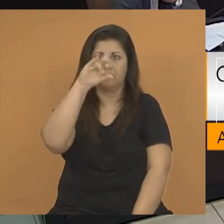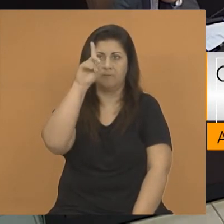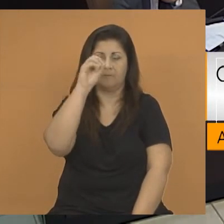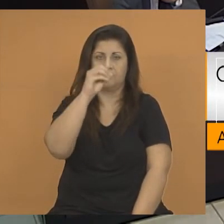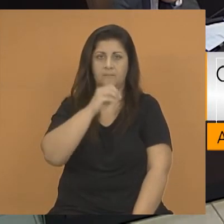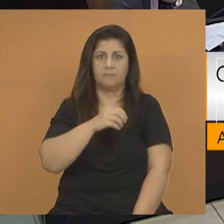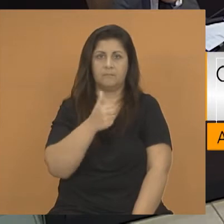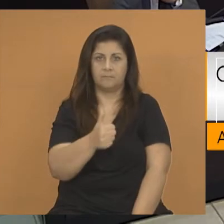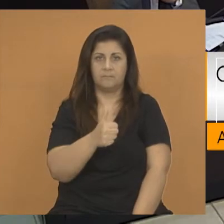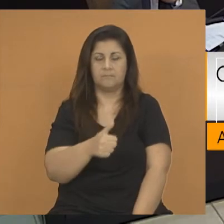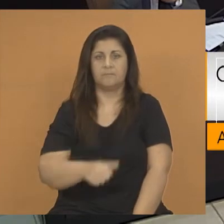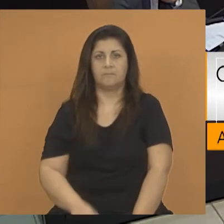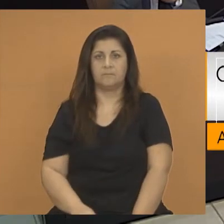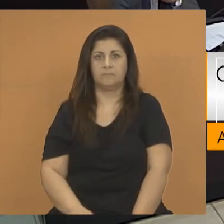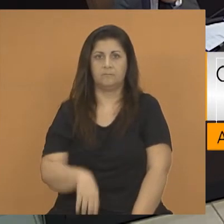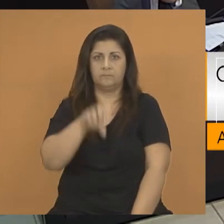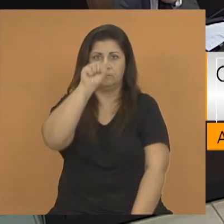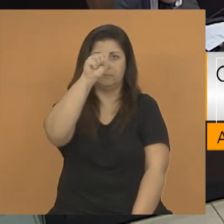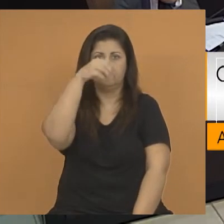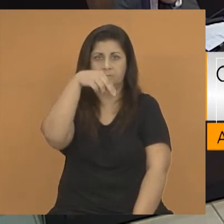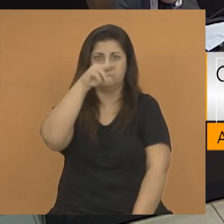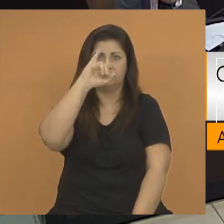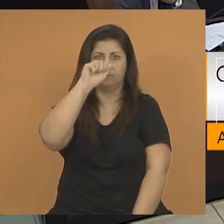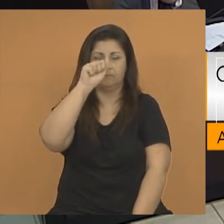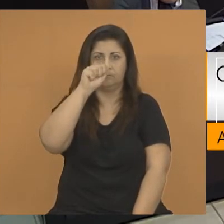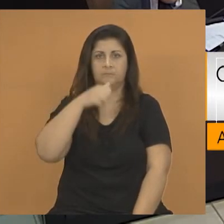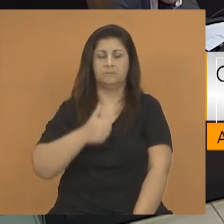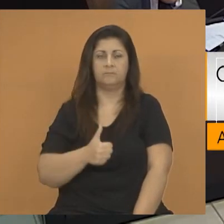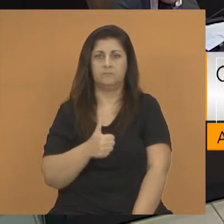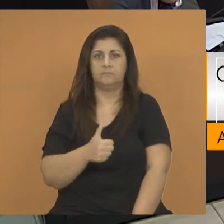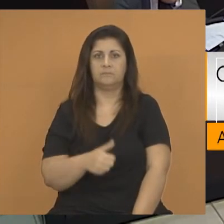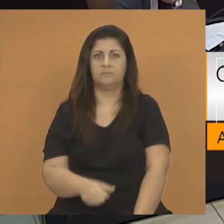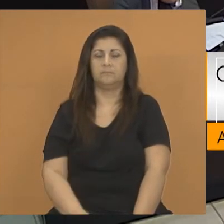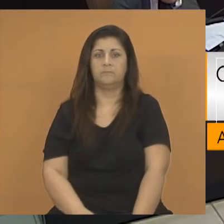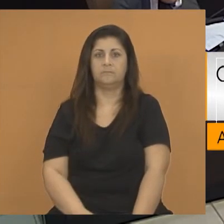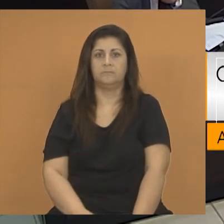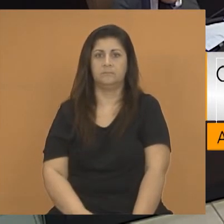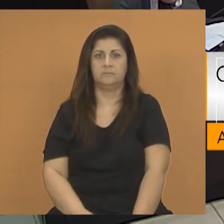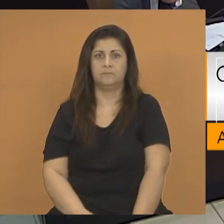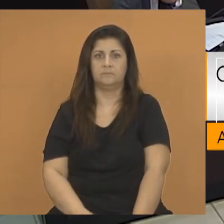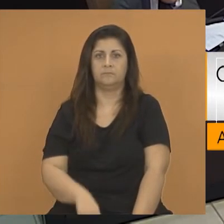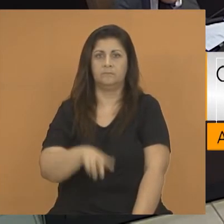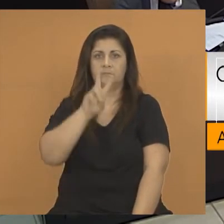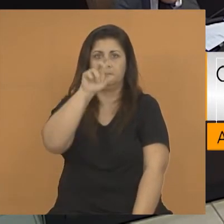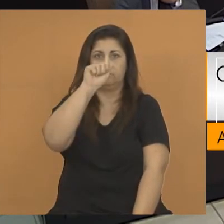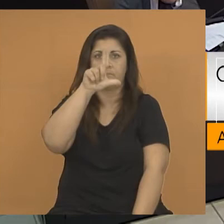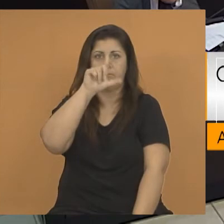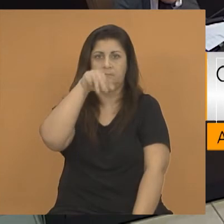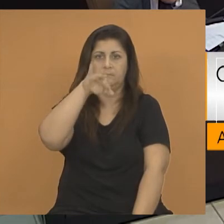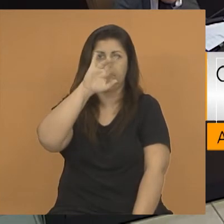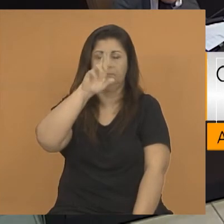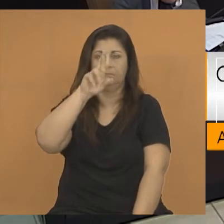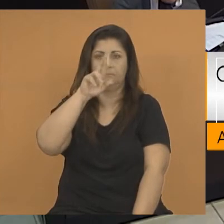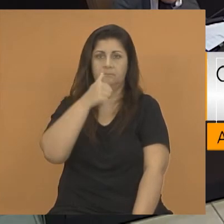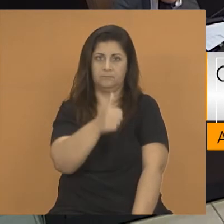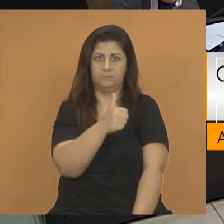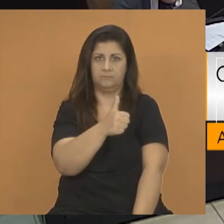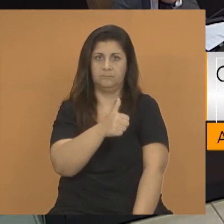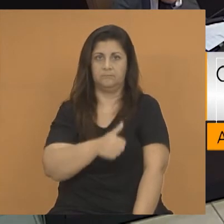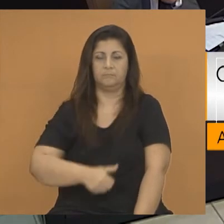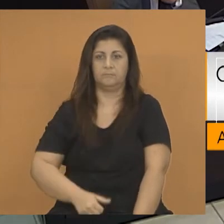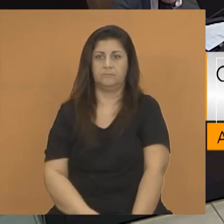Favorável. Como vota a vereadora Sônia Patas da Amizade? Favorável. Como vota o vereador Valmir do Parque Meia Lua?